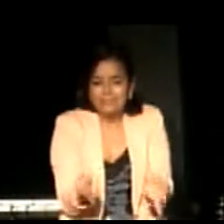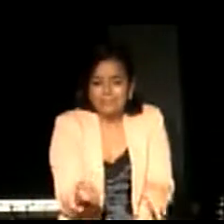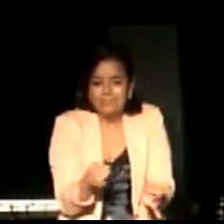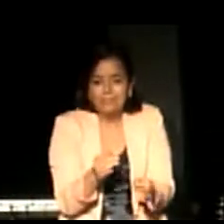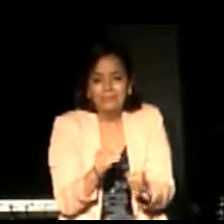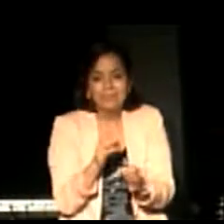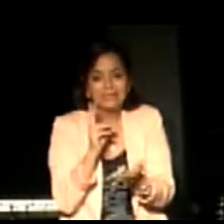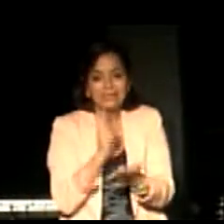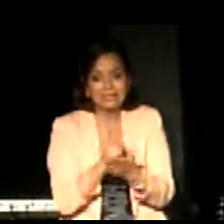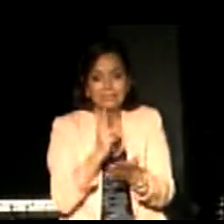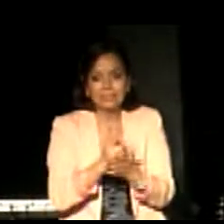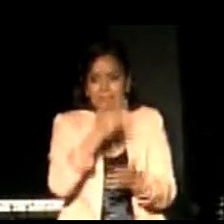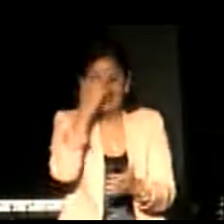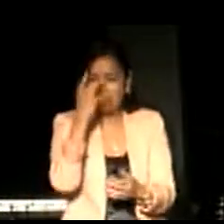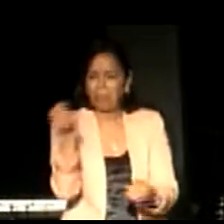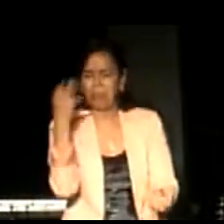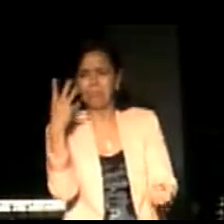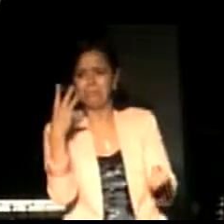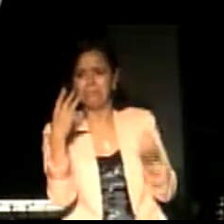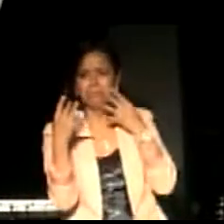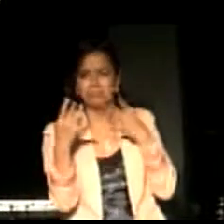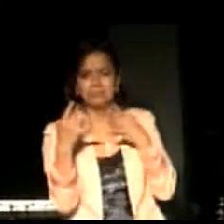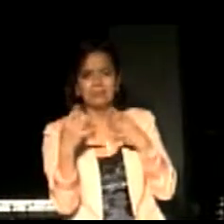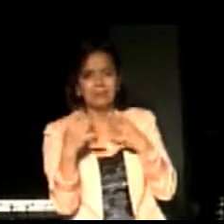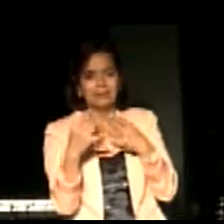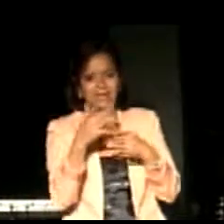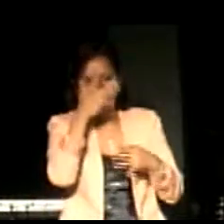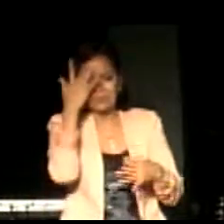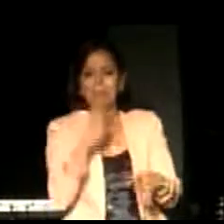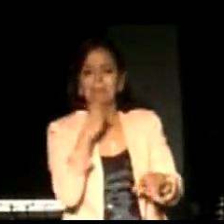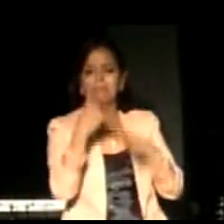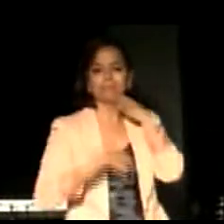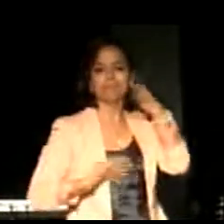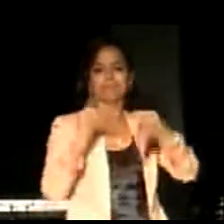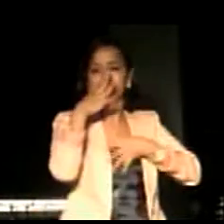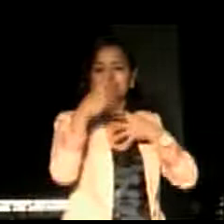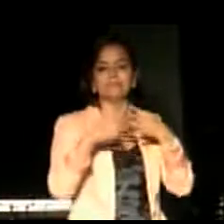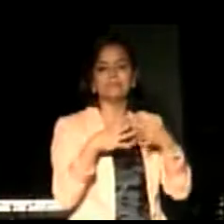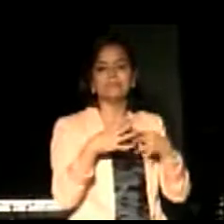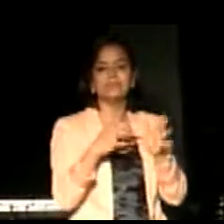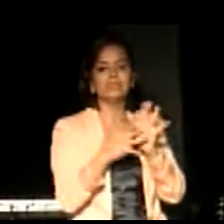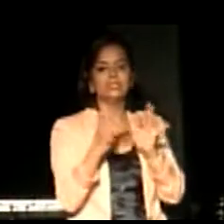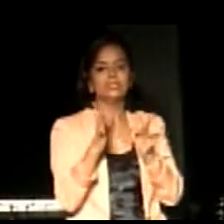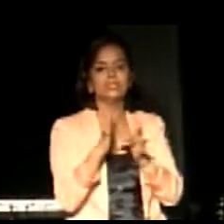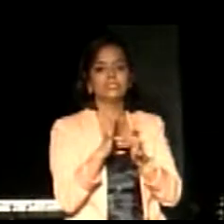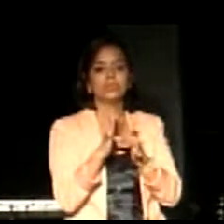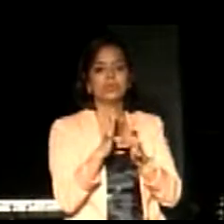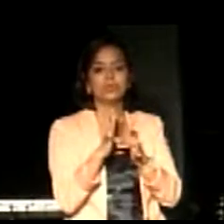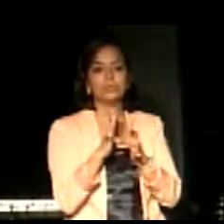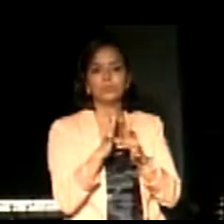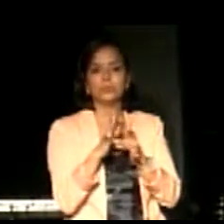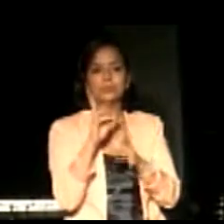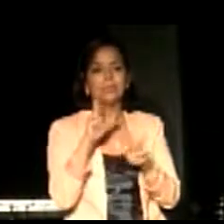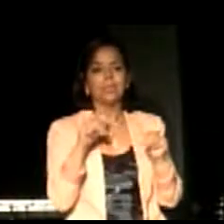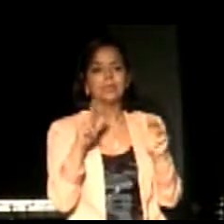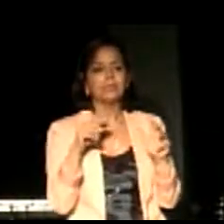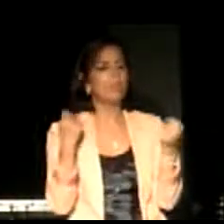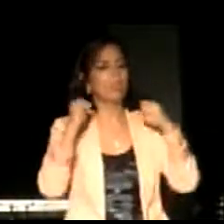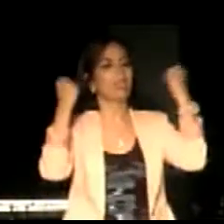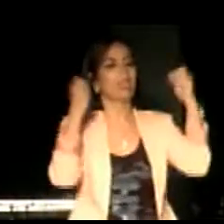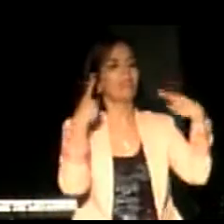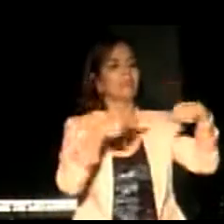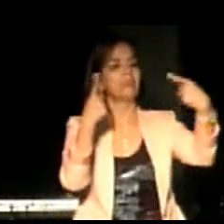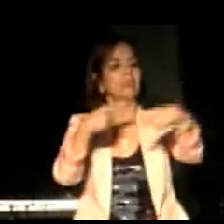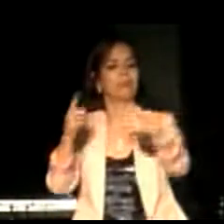foi ultrajado, não revidou com ultraje. Hoje eu participei de um momento